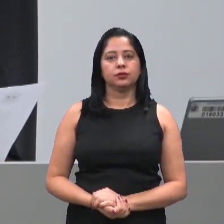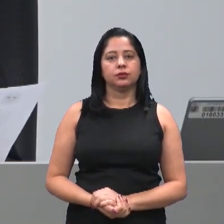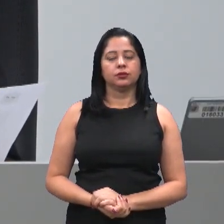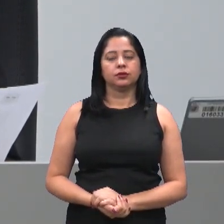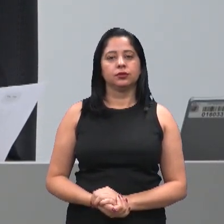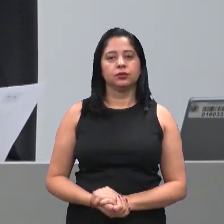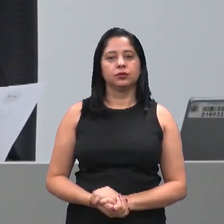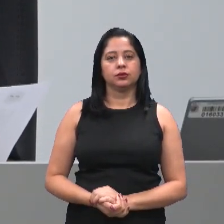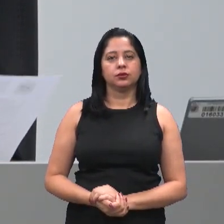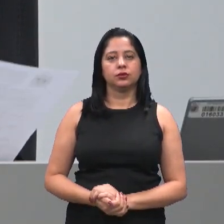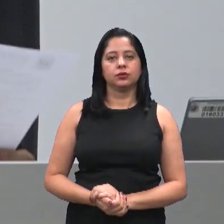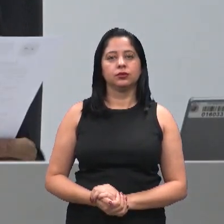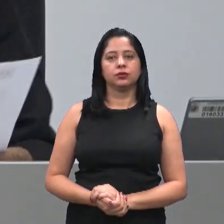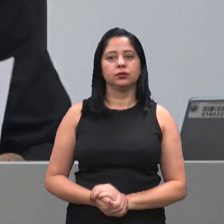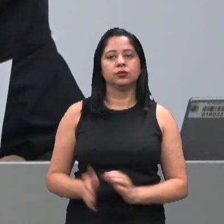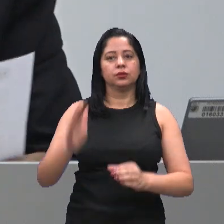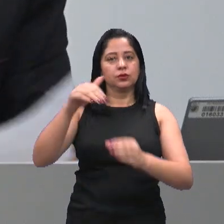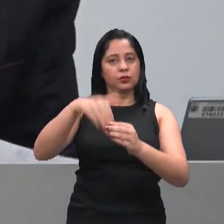Aberta a votação.